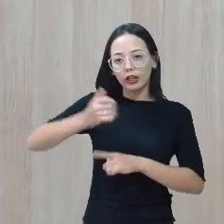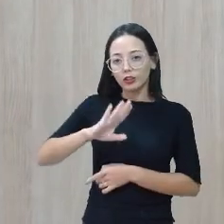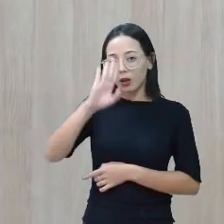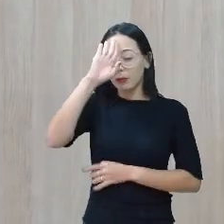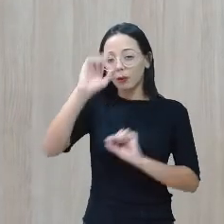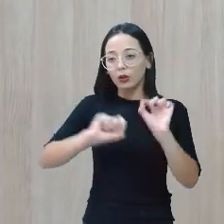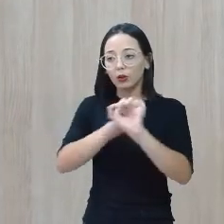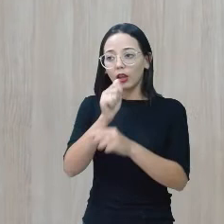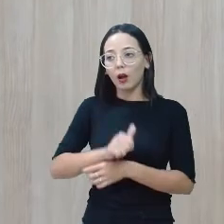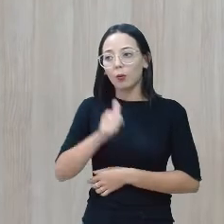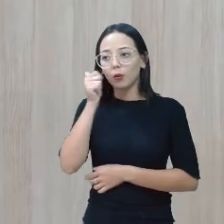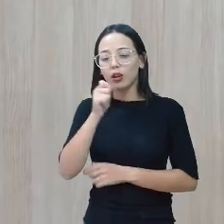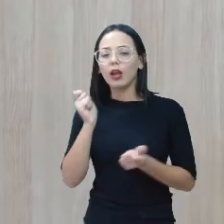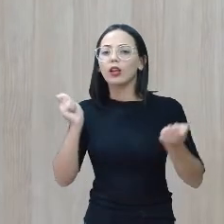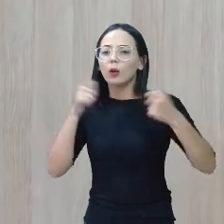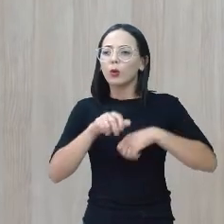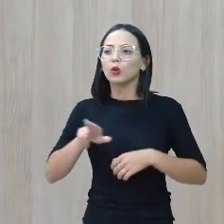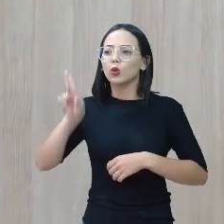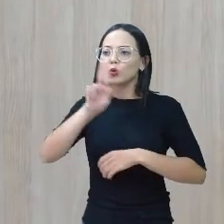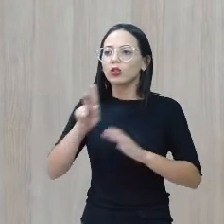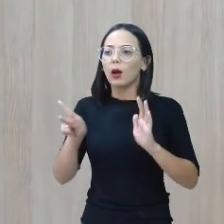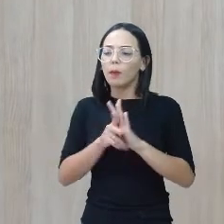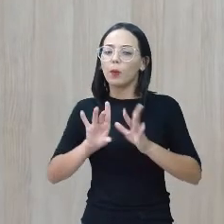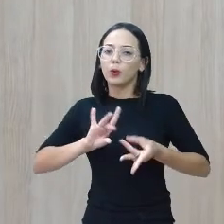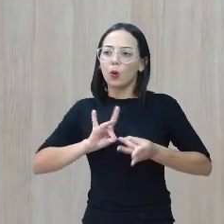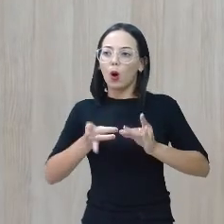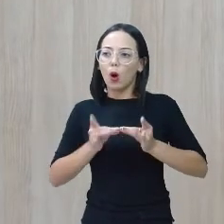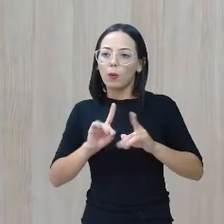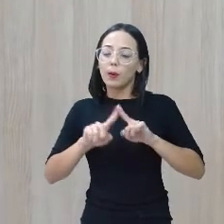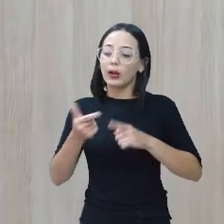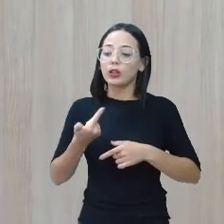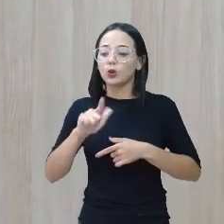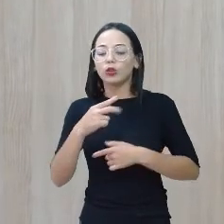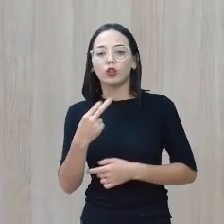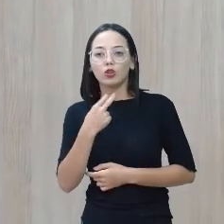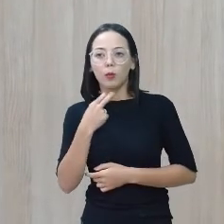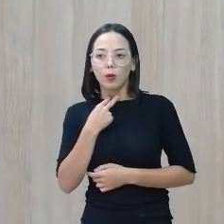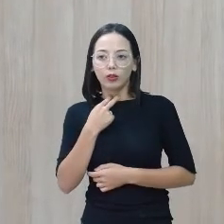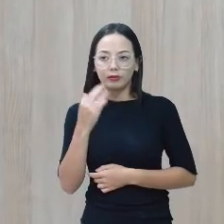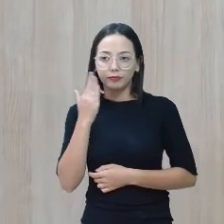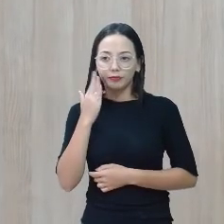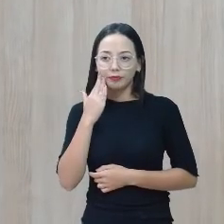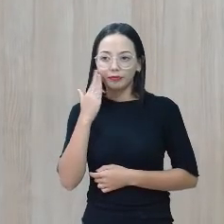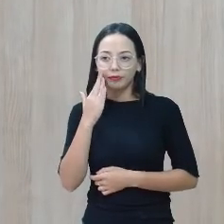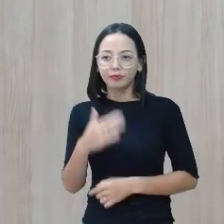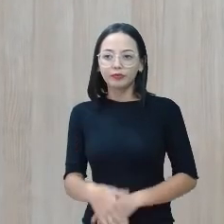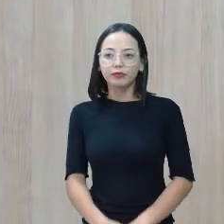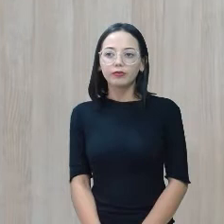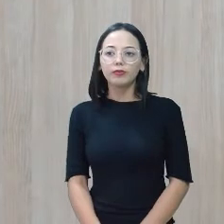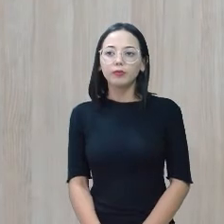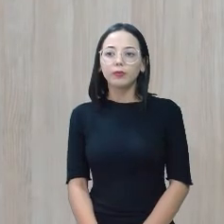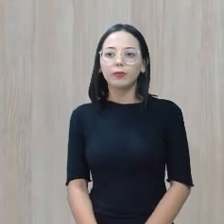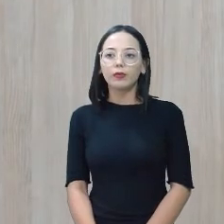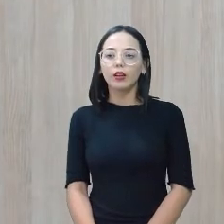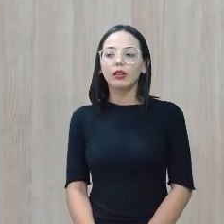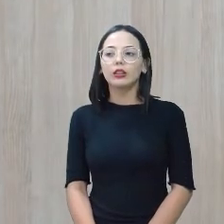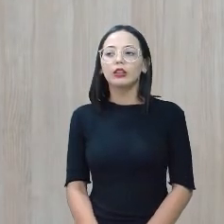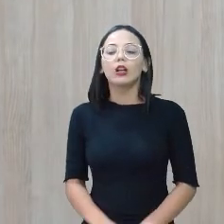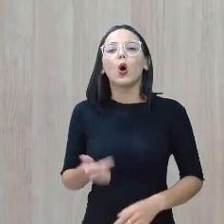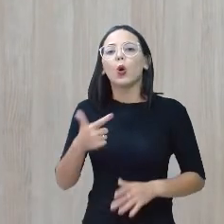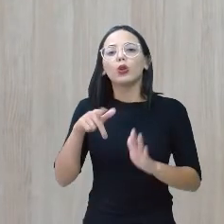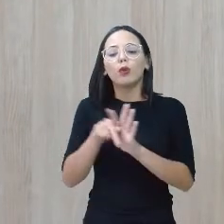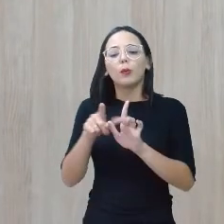principalmente para as mulheres que podem usar hormônio, outras não podem, como vimos que optam pelo outro tipo